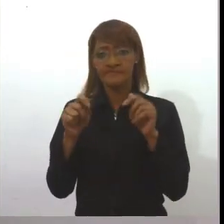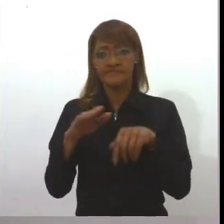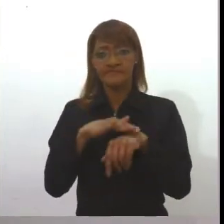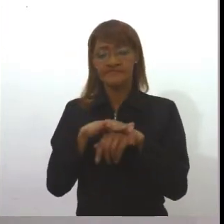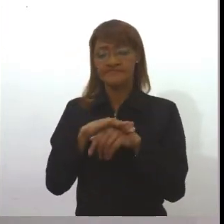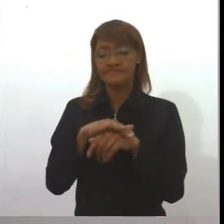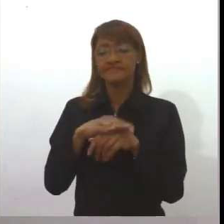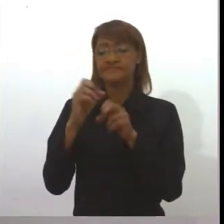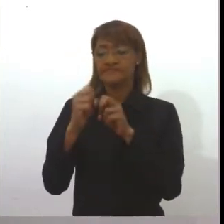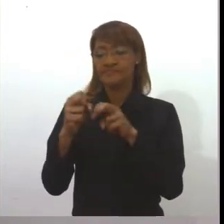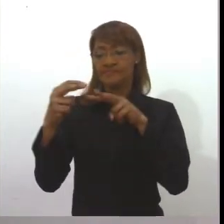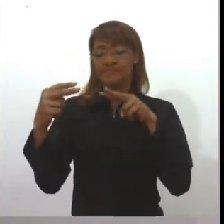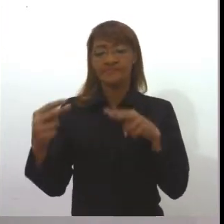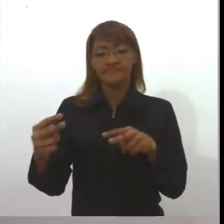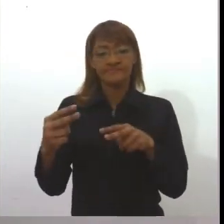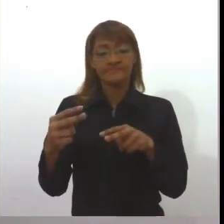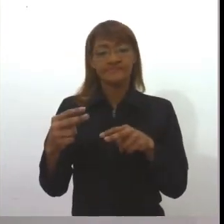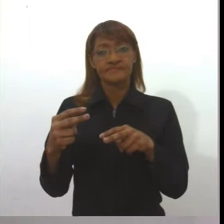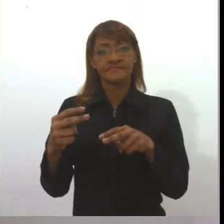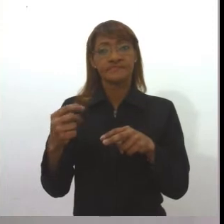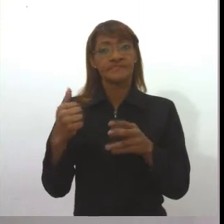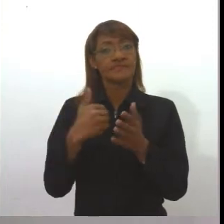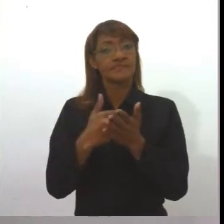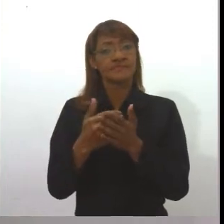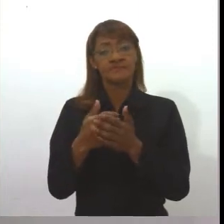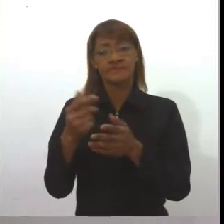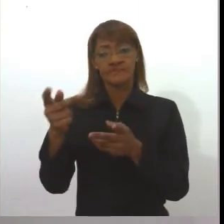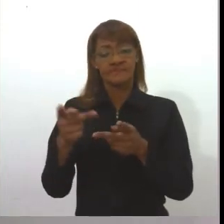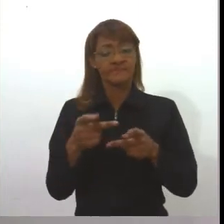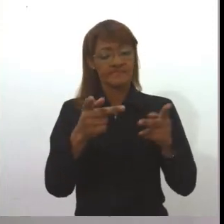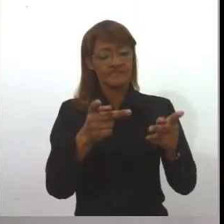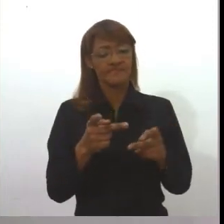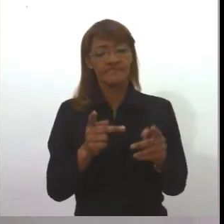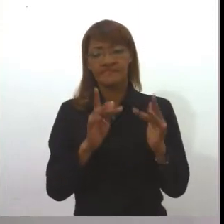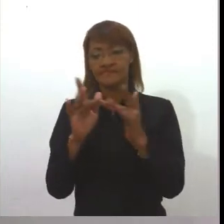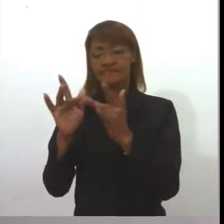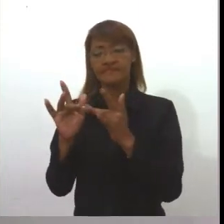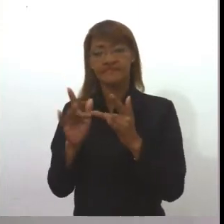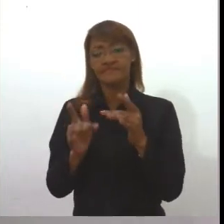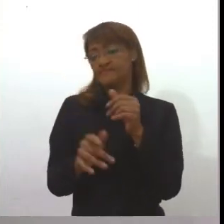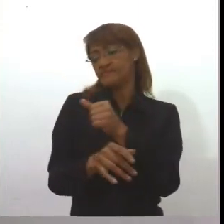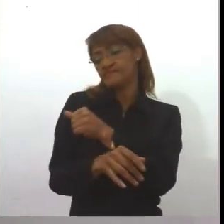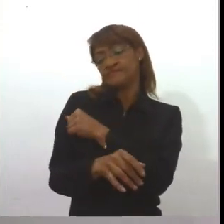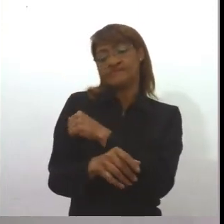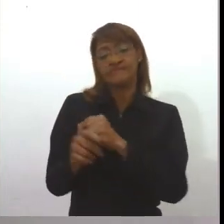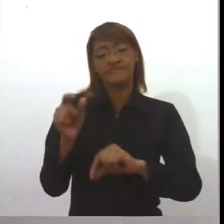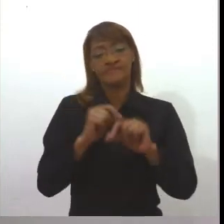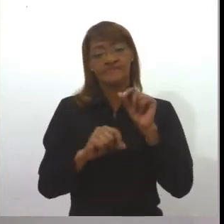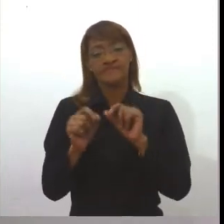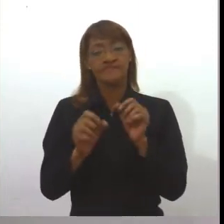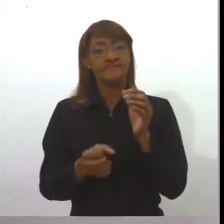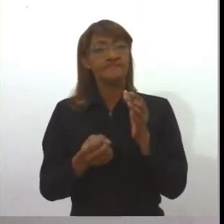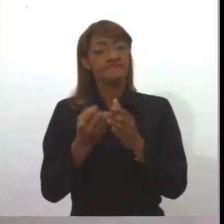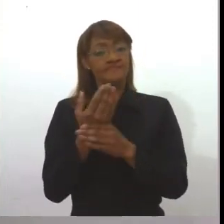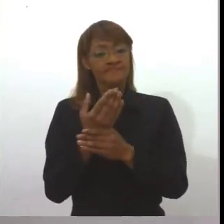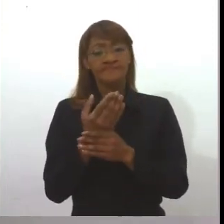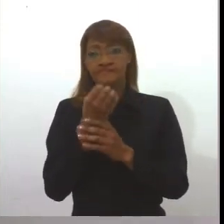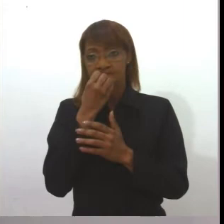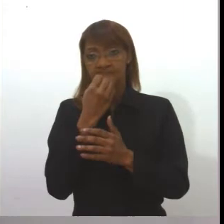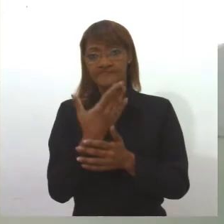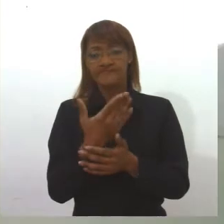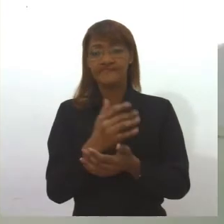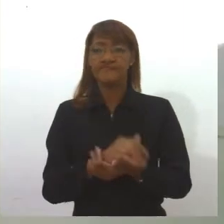a convidar pessoas a interagirem com os alunos, e dessa interação surgiu a Maratona de Inovação para o Bem.